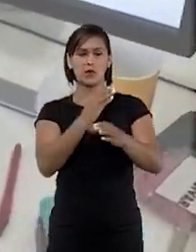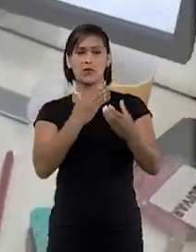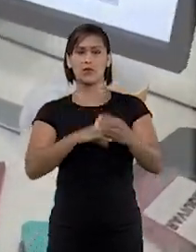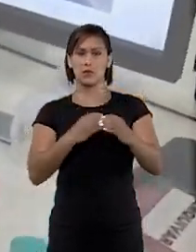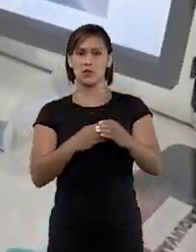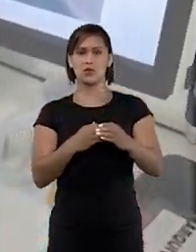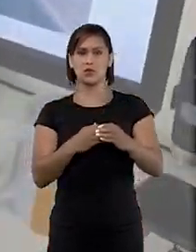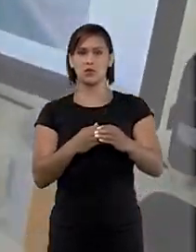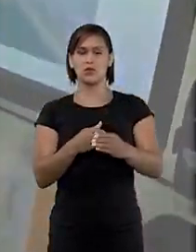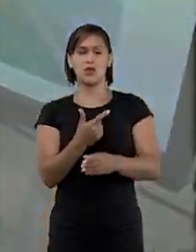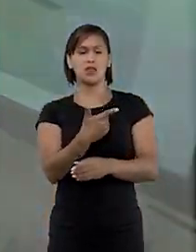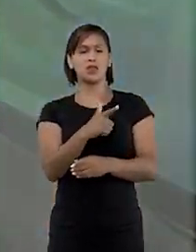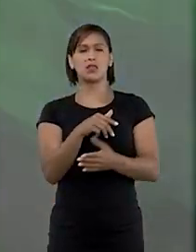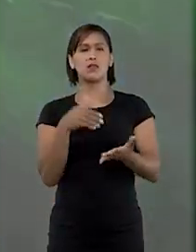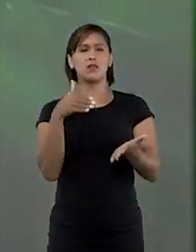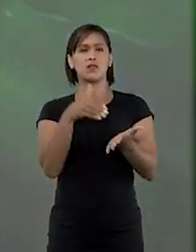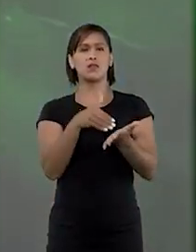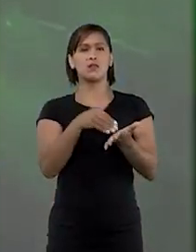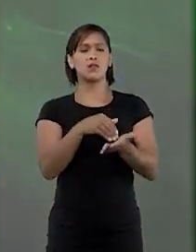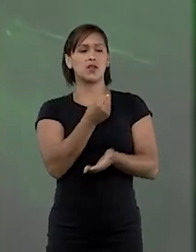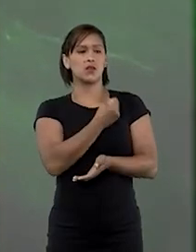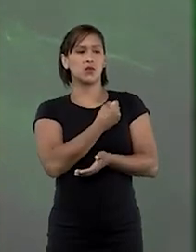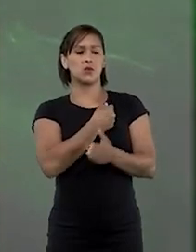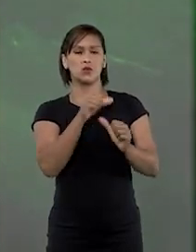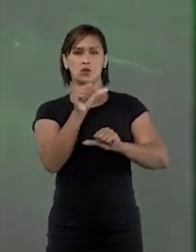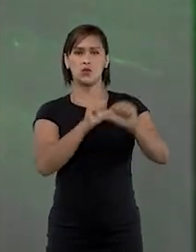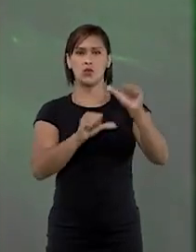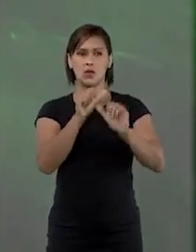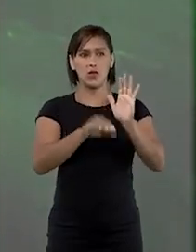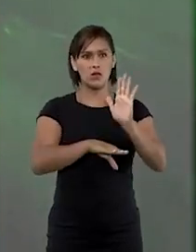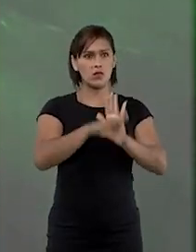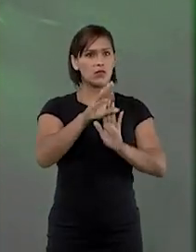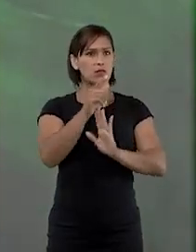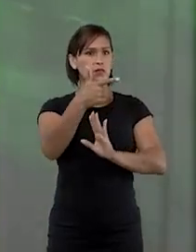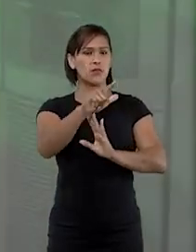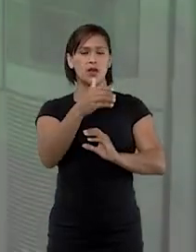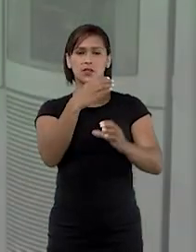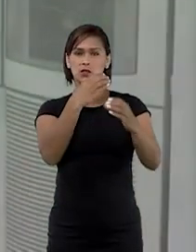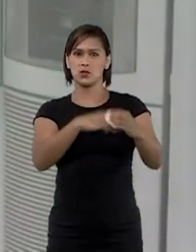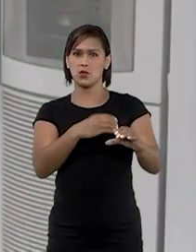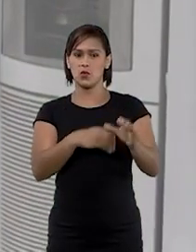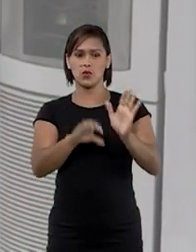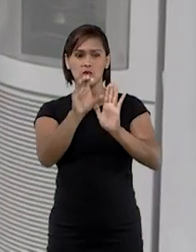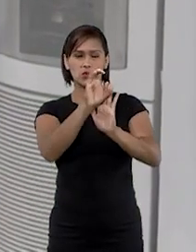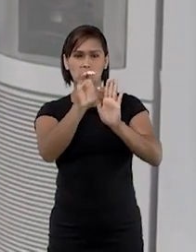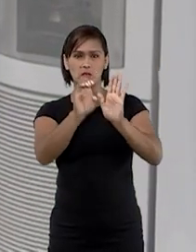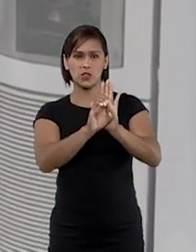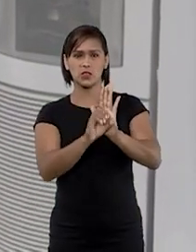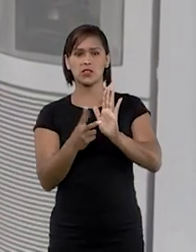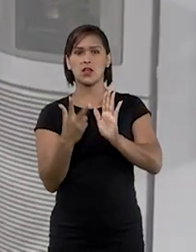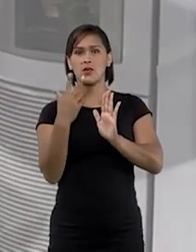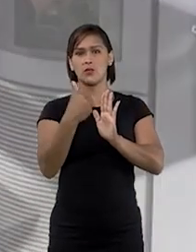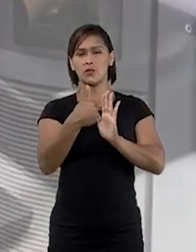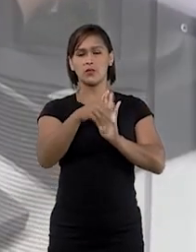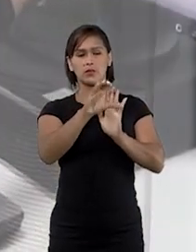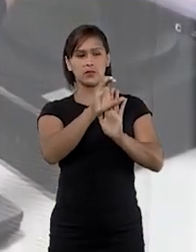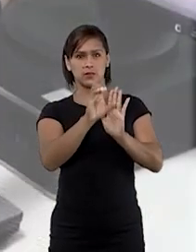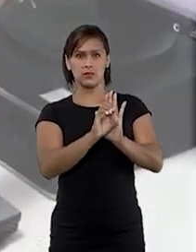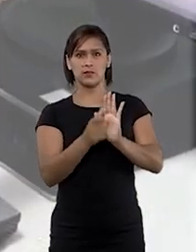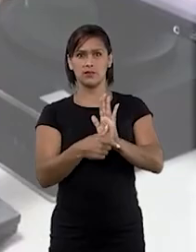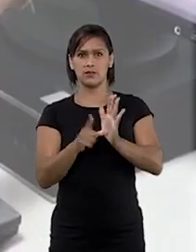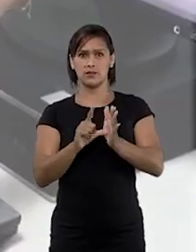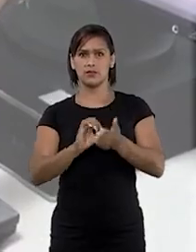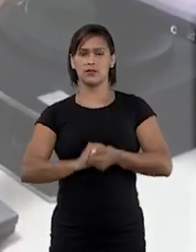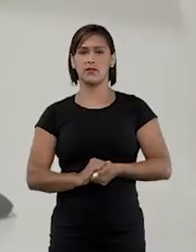os aprovados em concurso público não implica alteração do número de vagas oferecidas no certame o qual continua sendo aquele